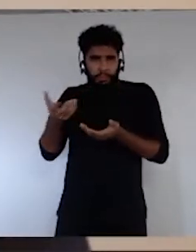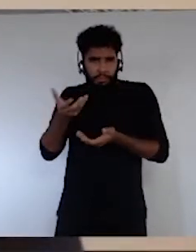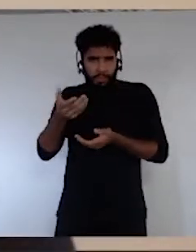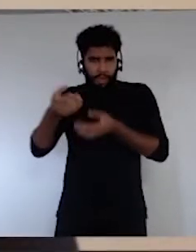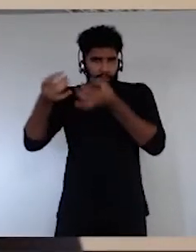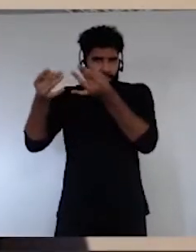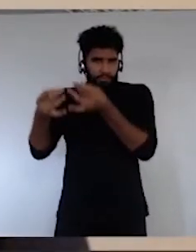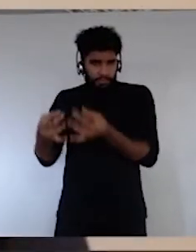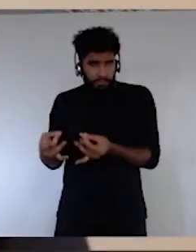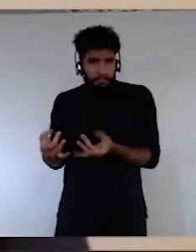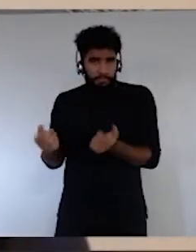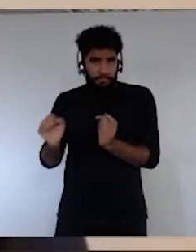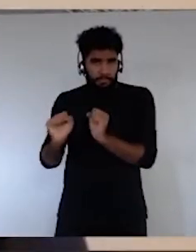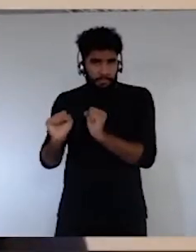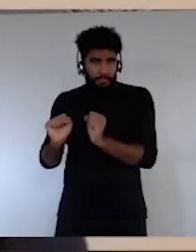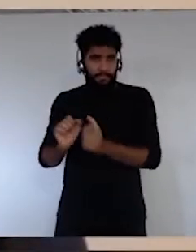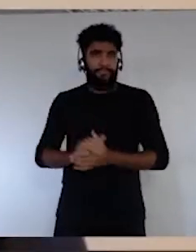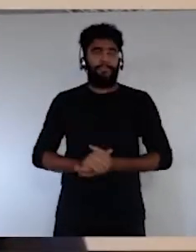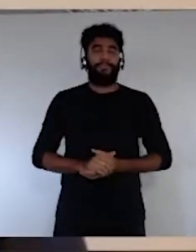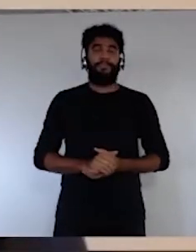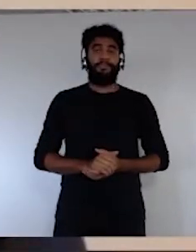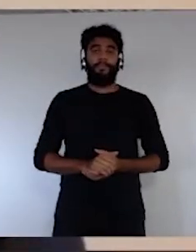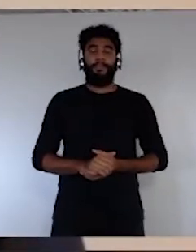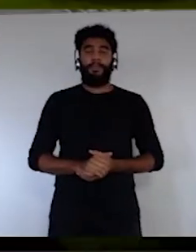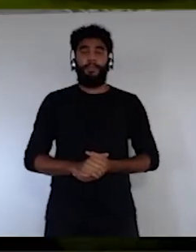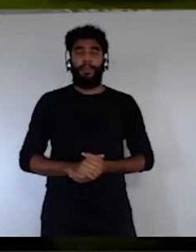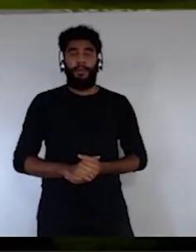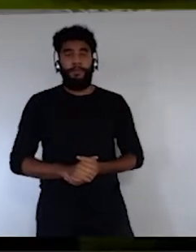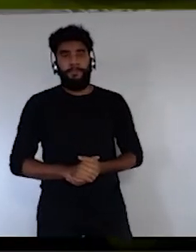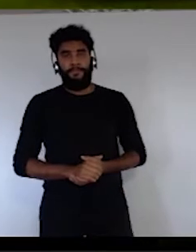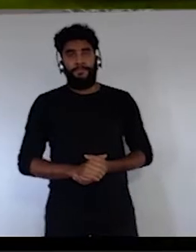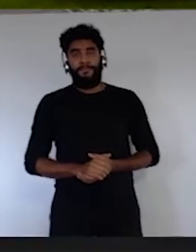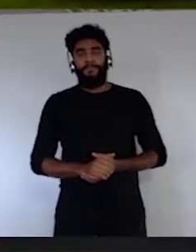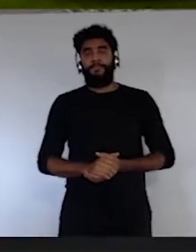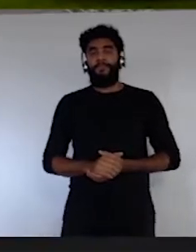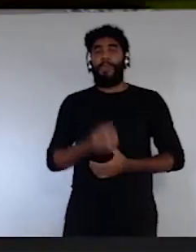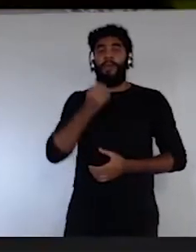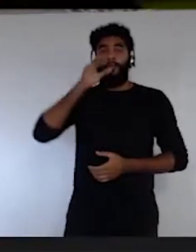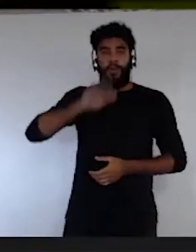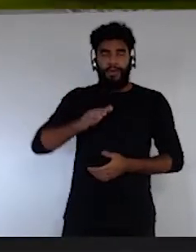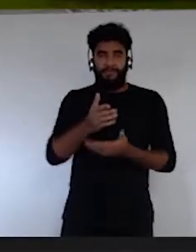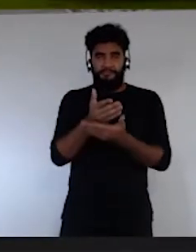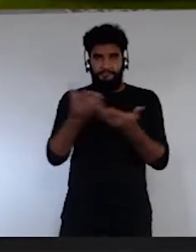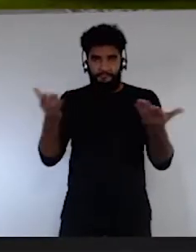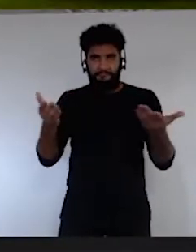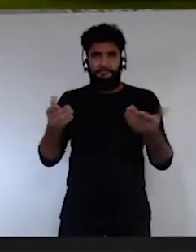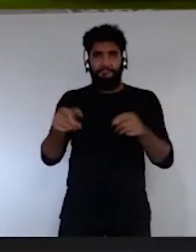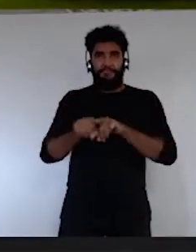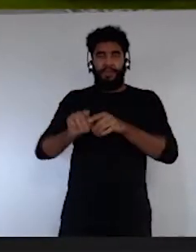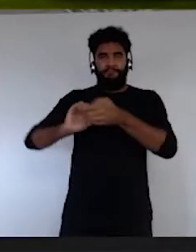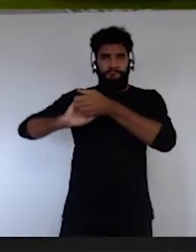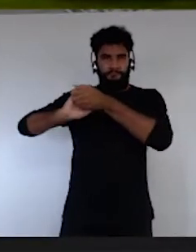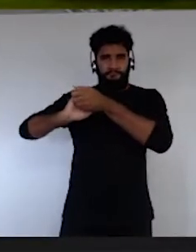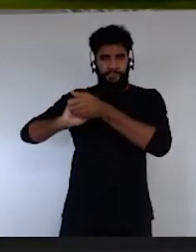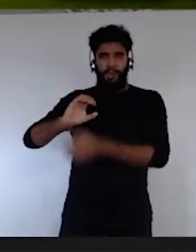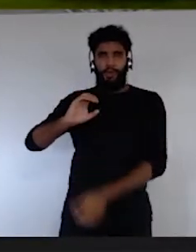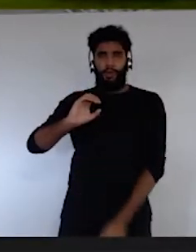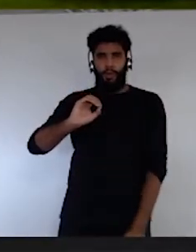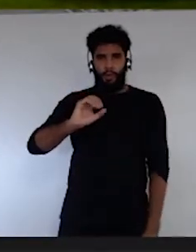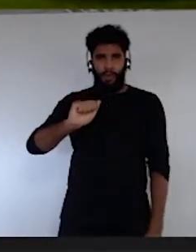plenário virtual no Supremo, do jeito que é, ele não só exclui o advogado, porque uma sustentação oral gravada é como se